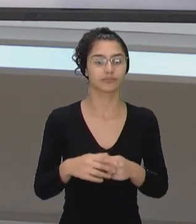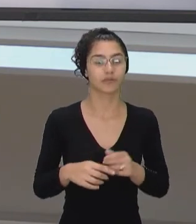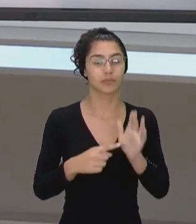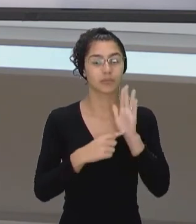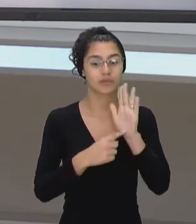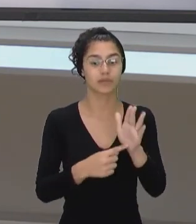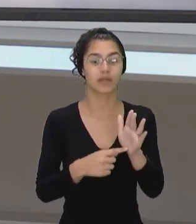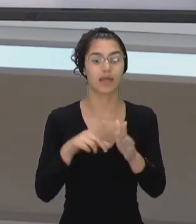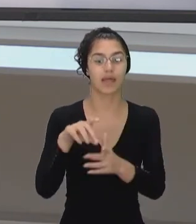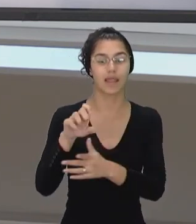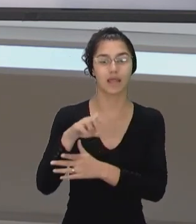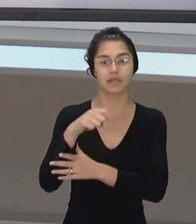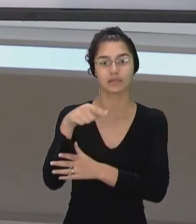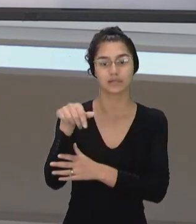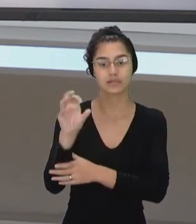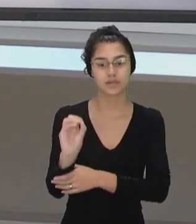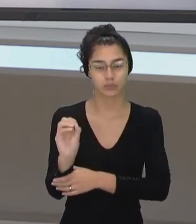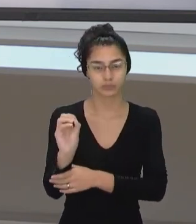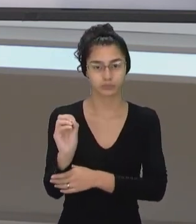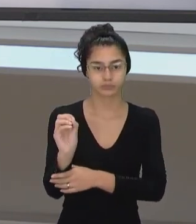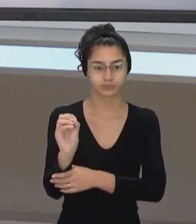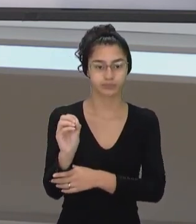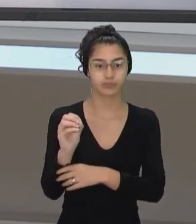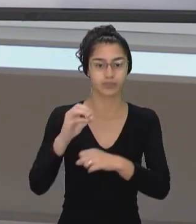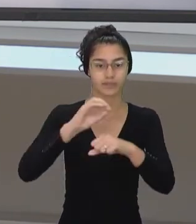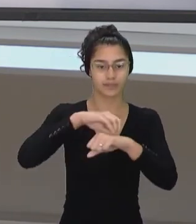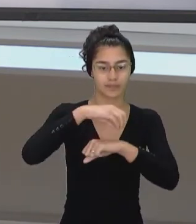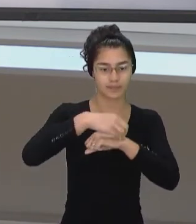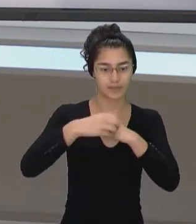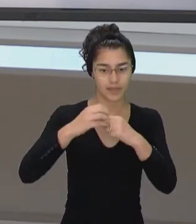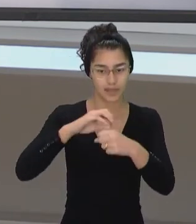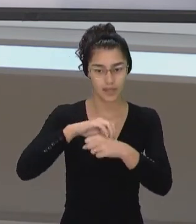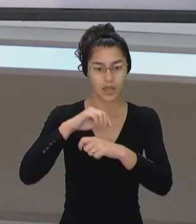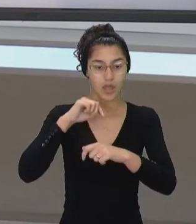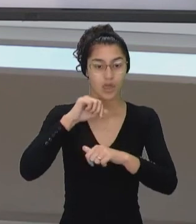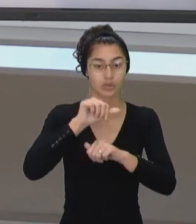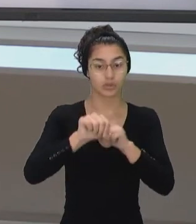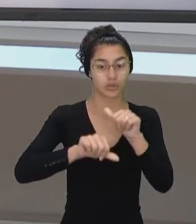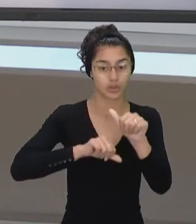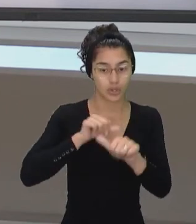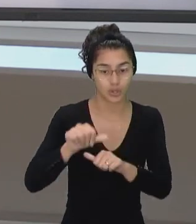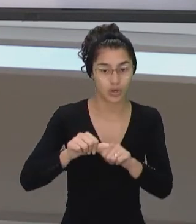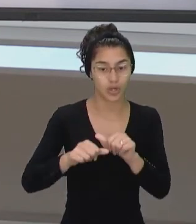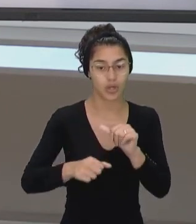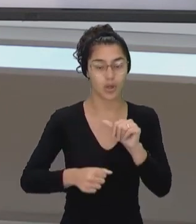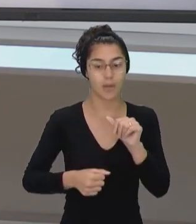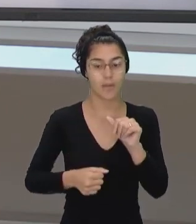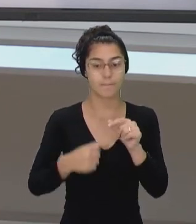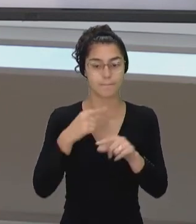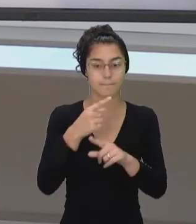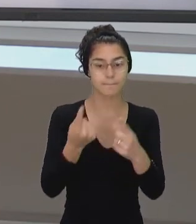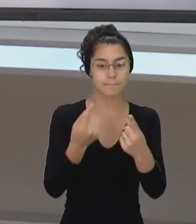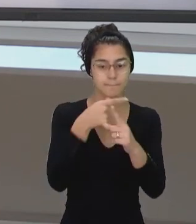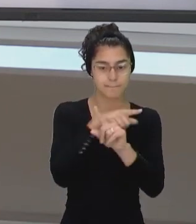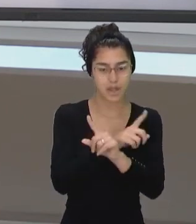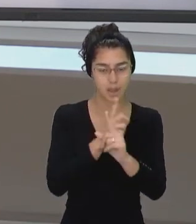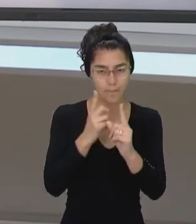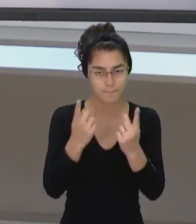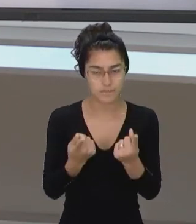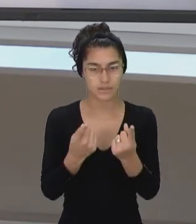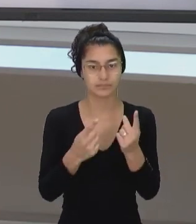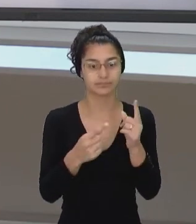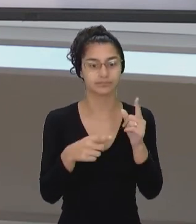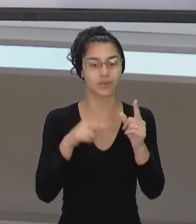as lesões. Então, lesões, por exemplo, nas células, alteração das funções do sistema